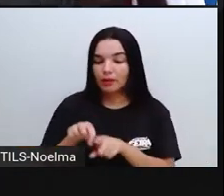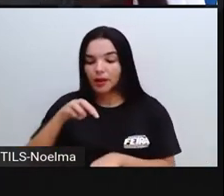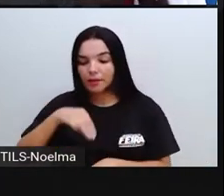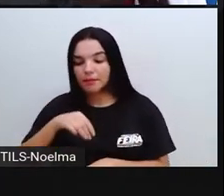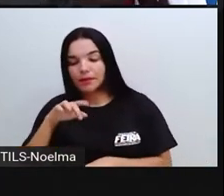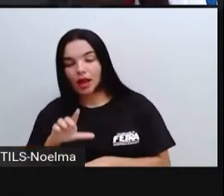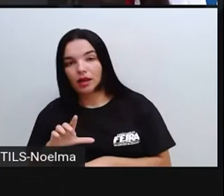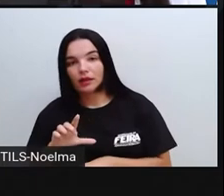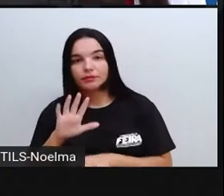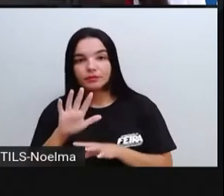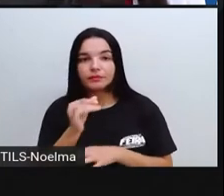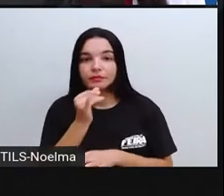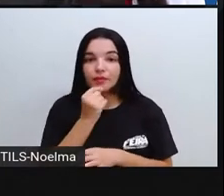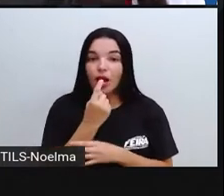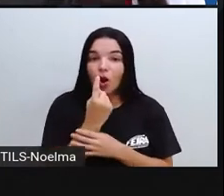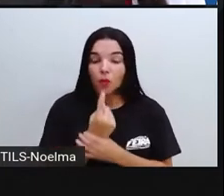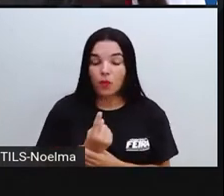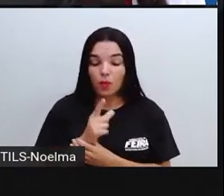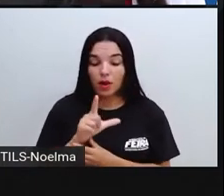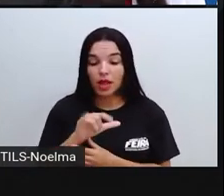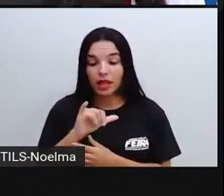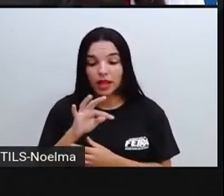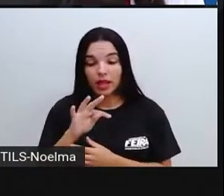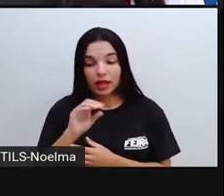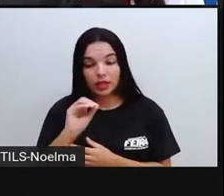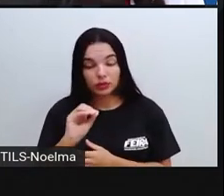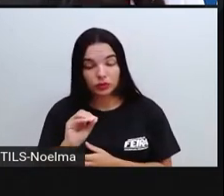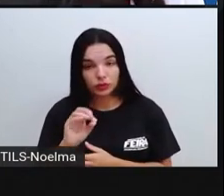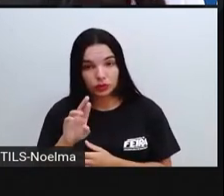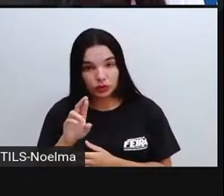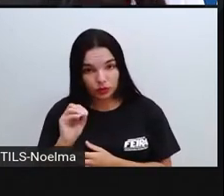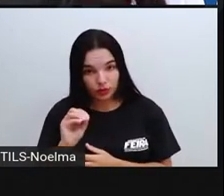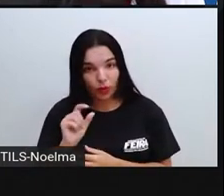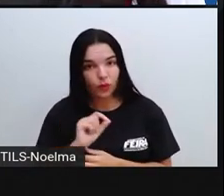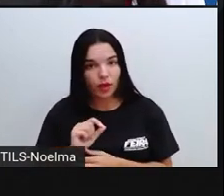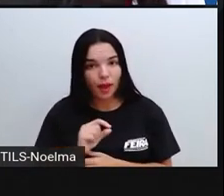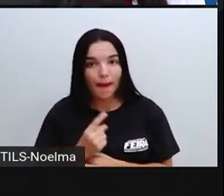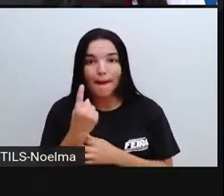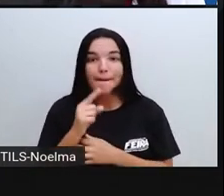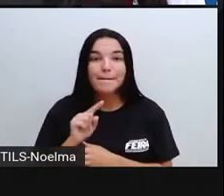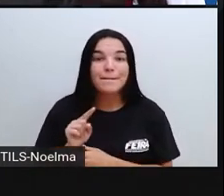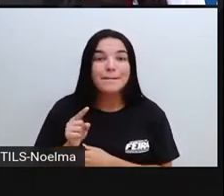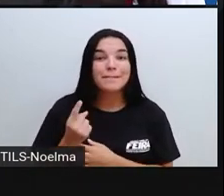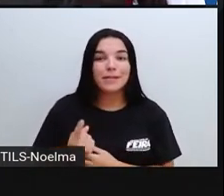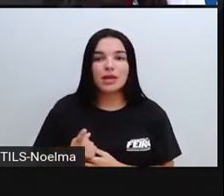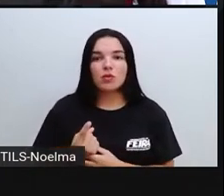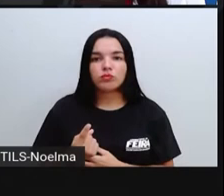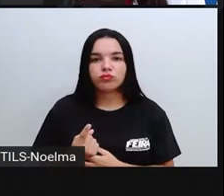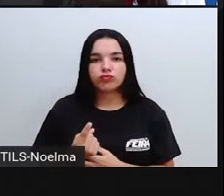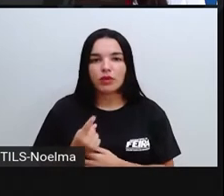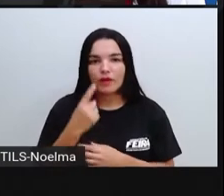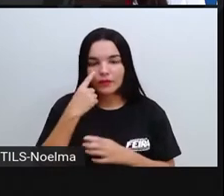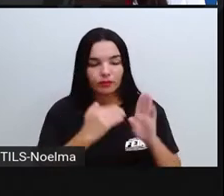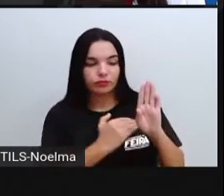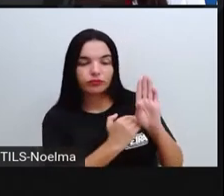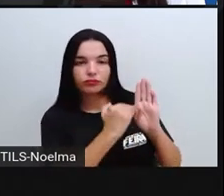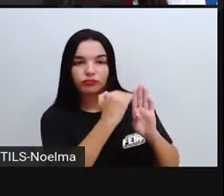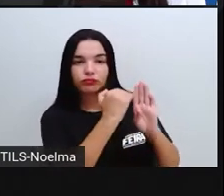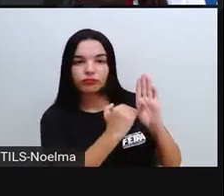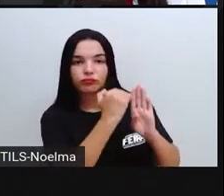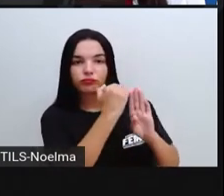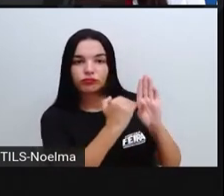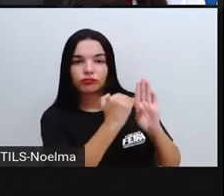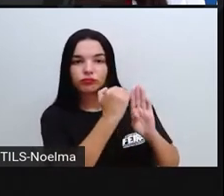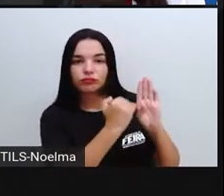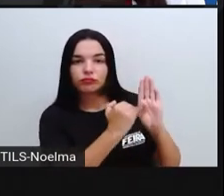né? 1 litro vai equivaler a 1.000 mililitros, né? Então, nós temos aqui a medida litro e mililitro,